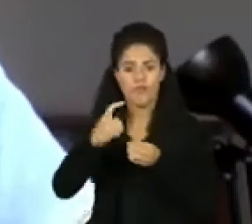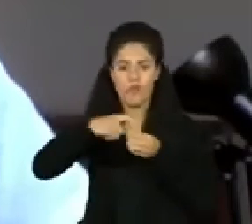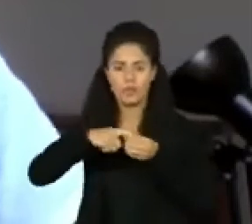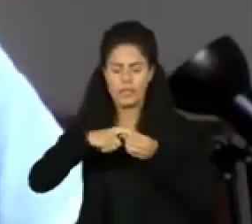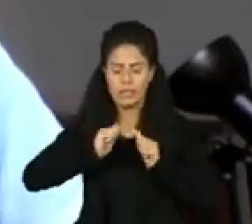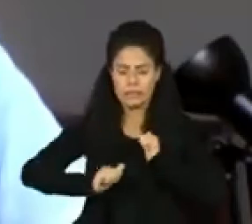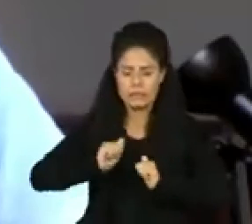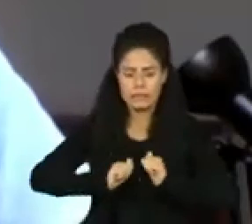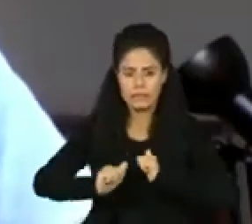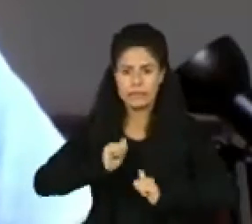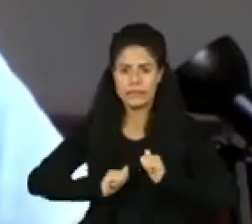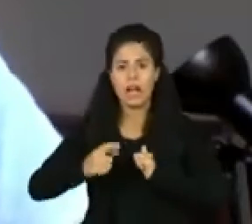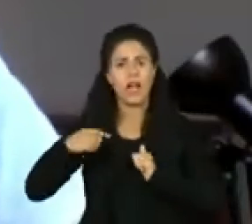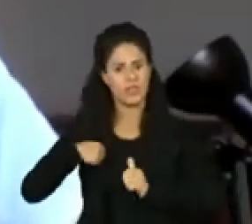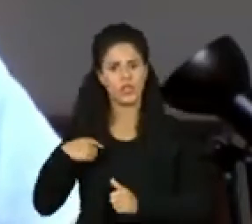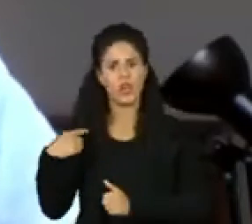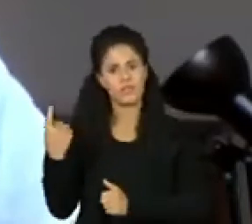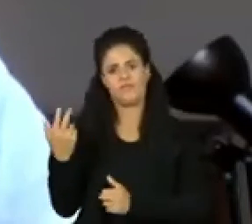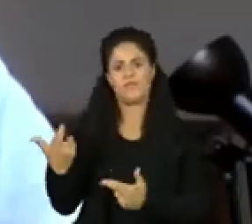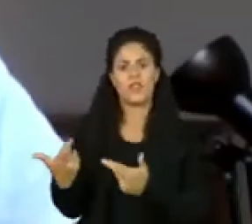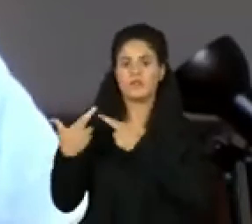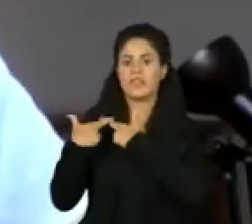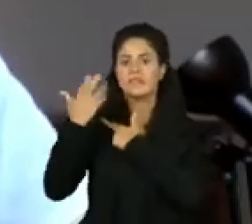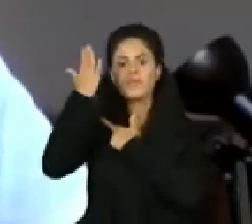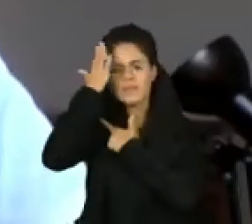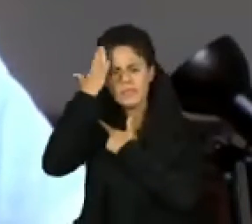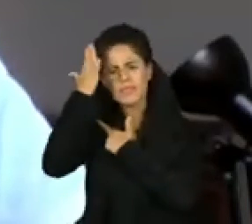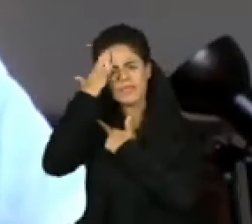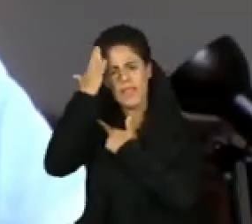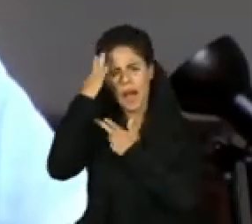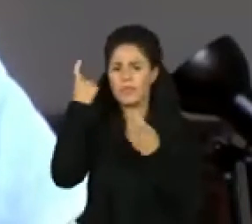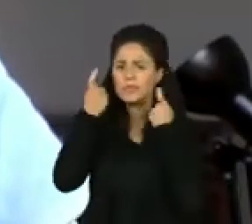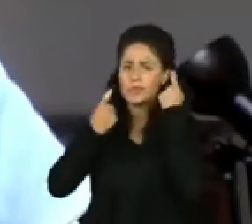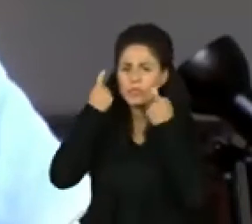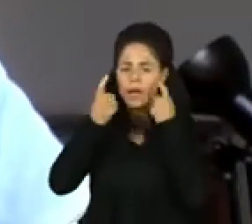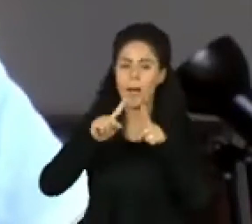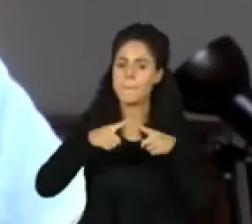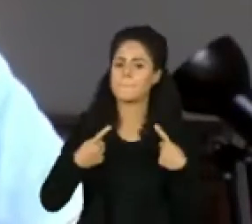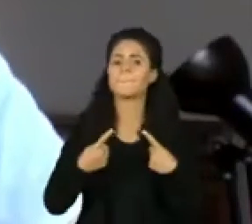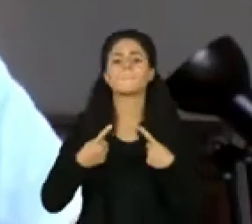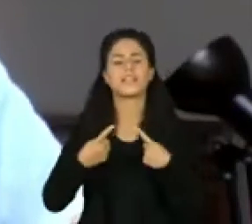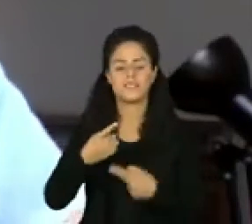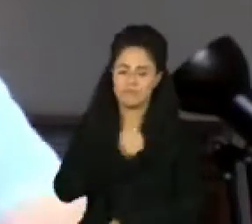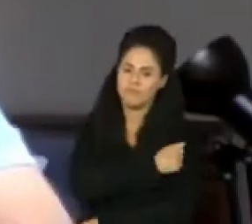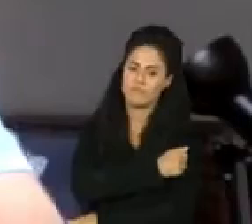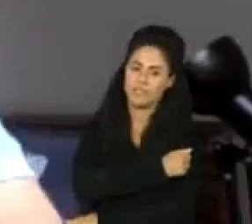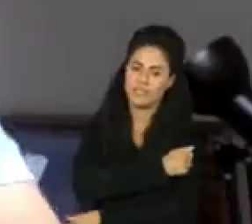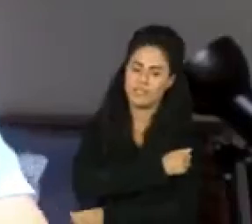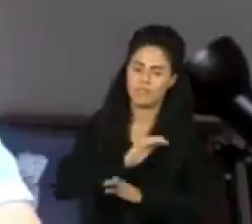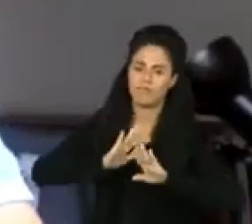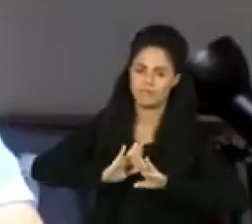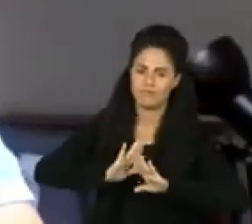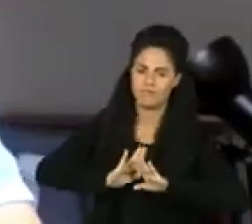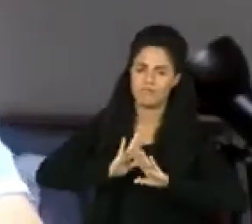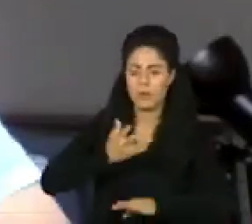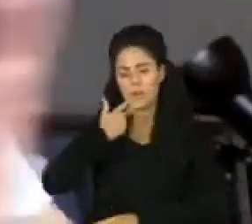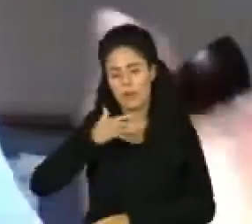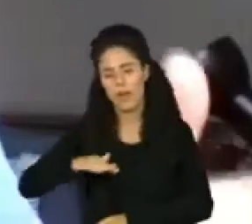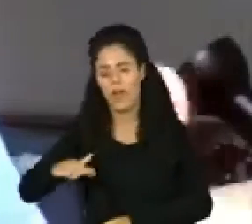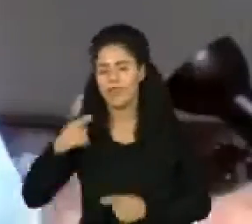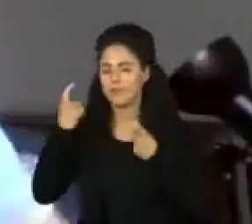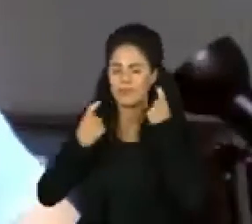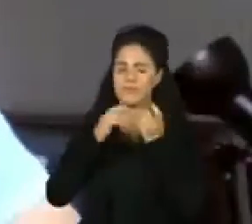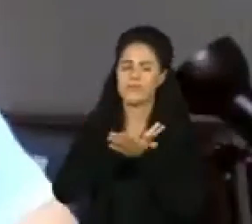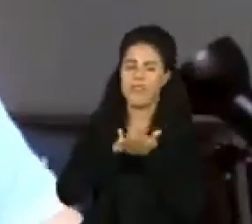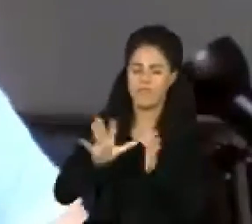ansiedade que, como adulto, a gente sabe e deve levar, né? Mas a criança não pode se contaminar com isso. Já não basta o risco da contaminação do vírus, não